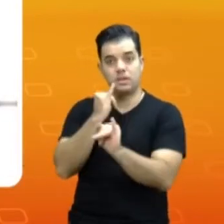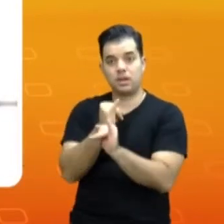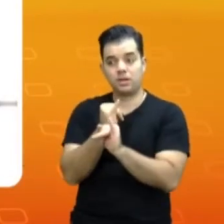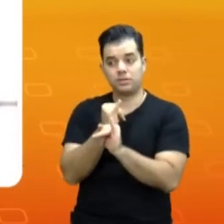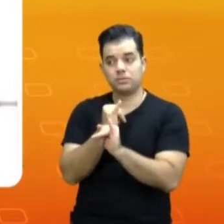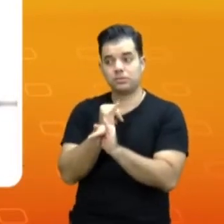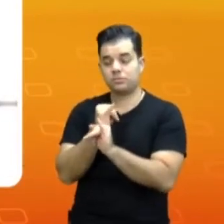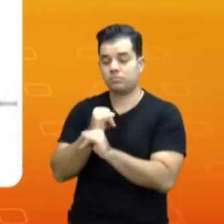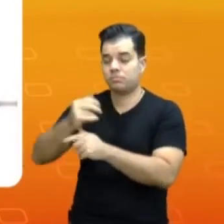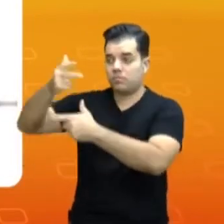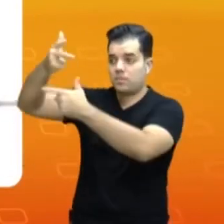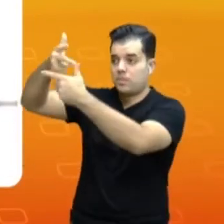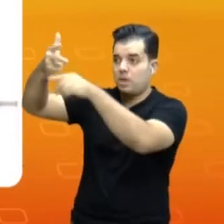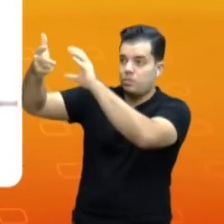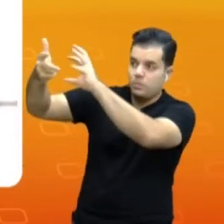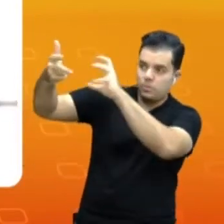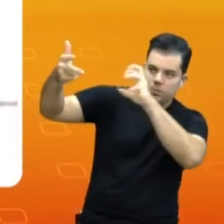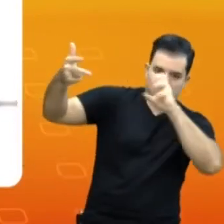via internet em tempo real.